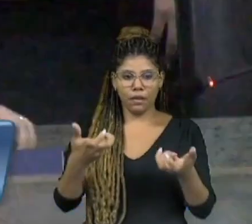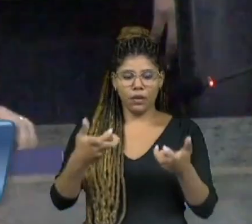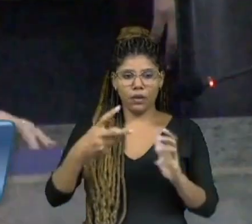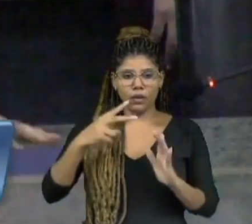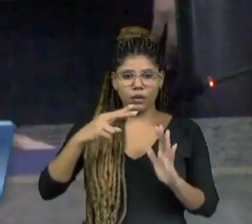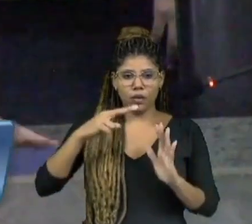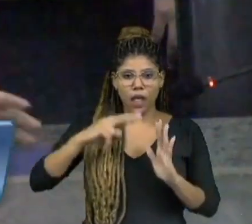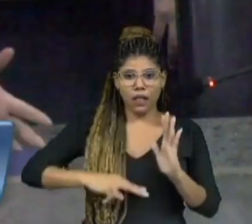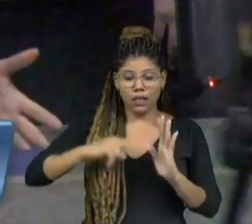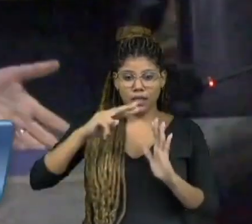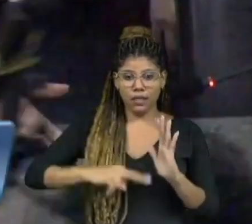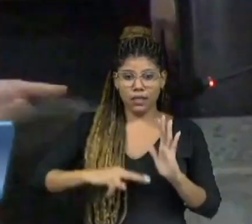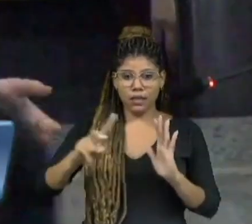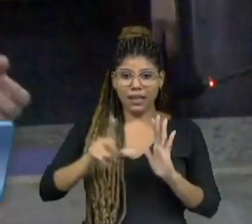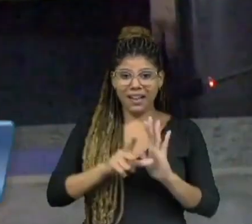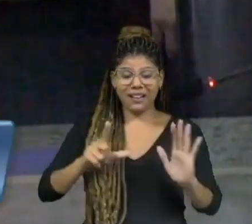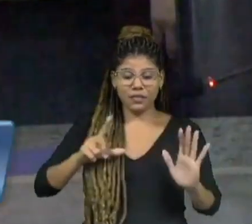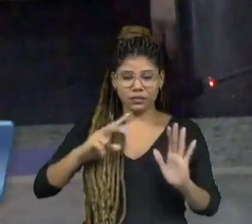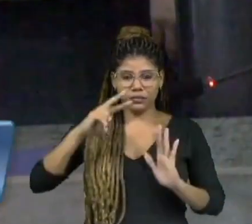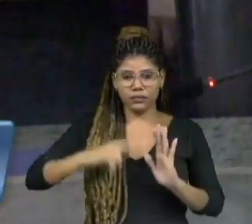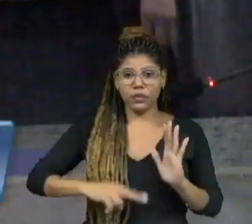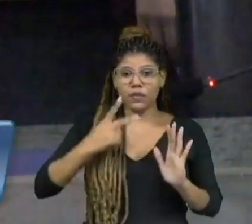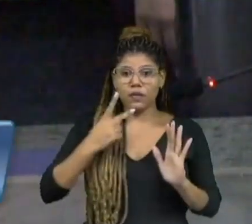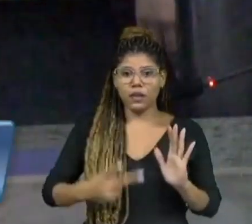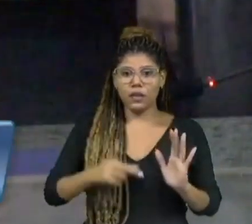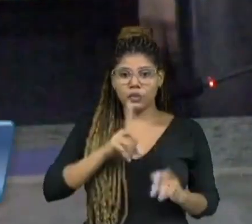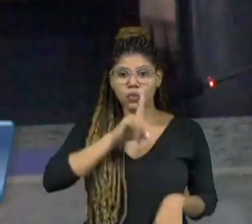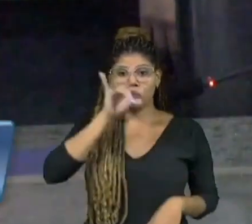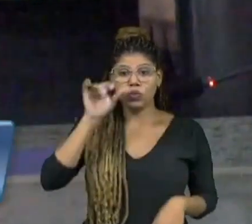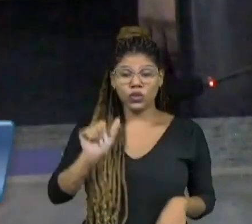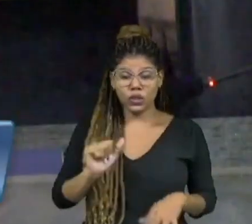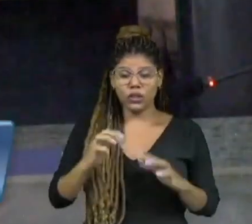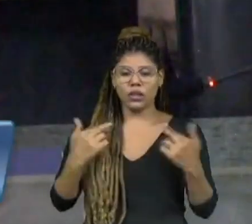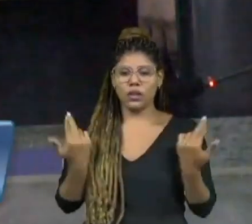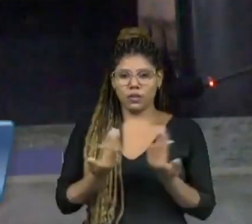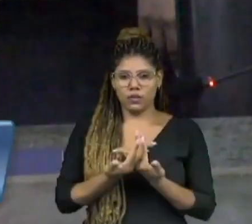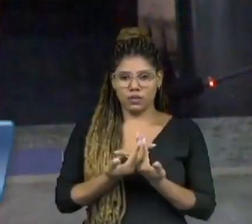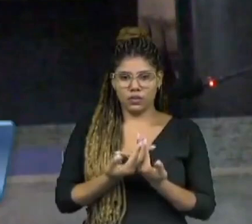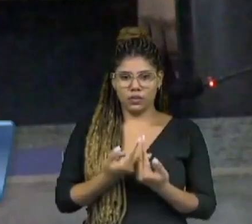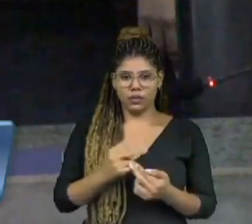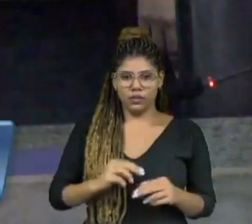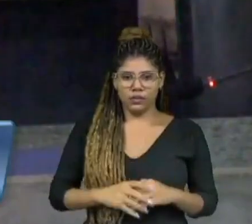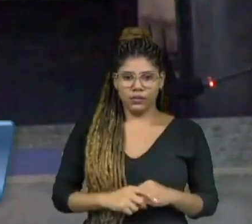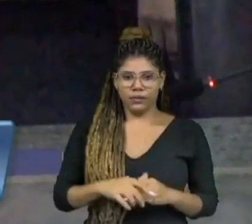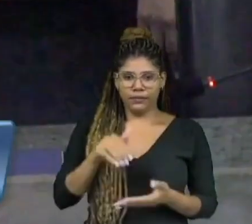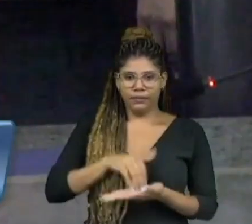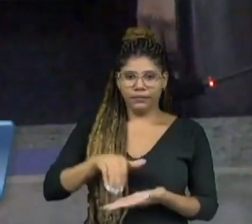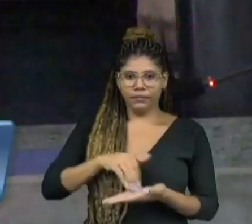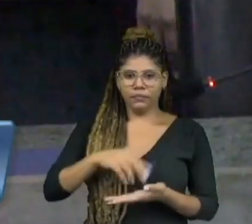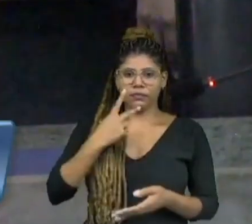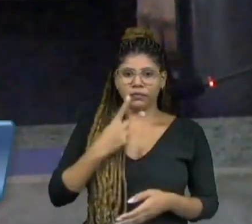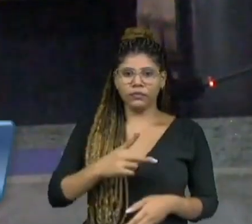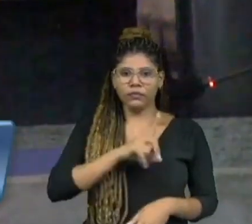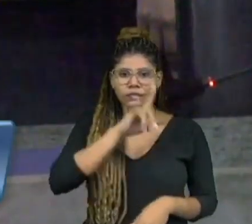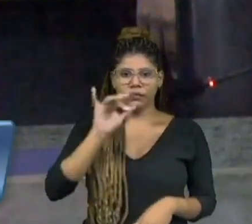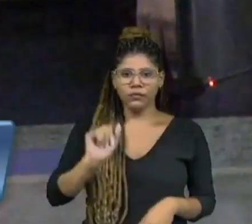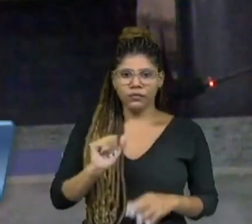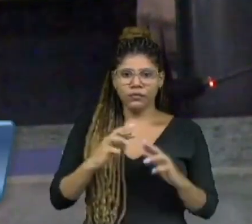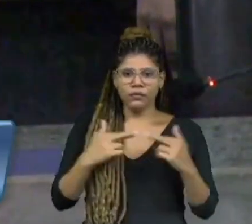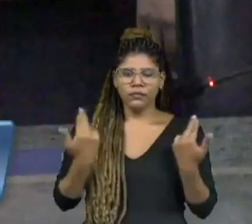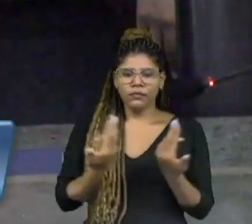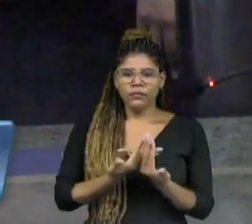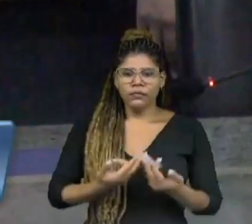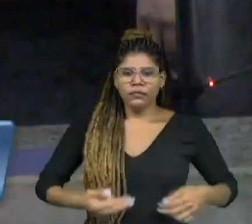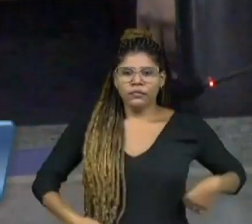ali, aqui está lendo que antes da leitura dissesse a data da sessão, o secretário dissesse a data de que sessão ele